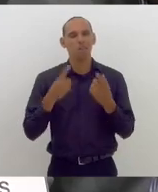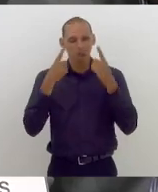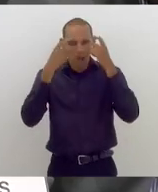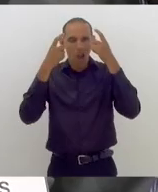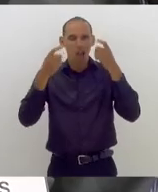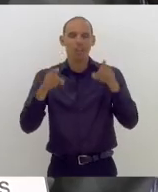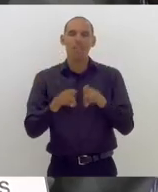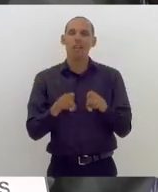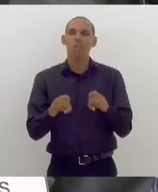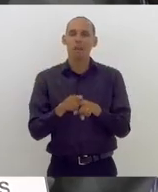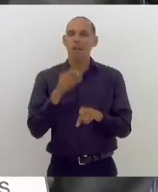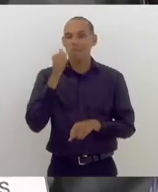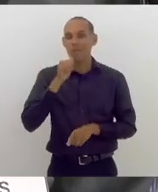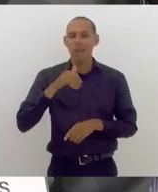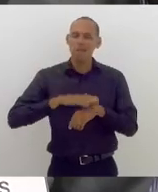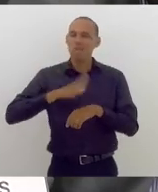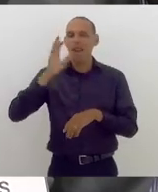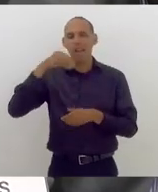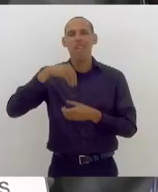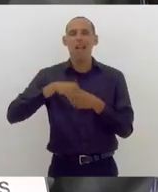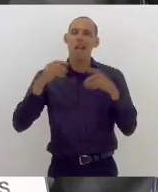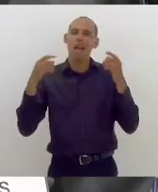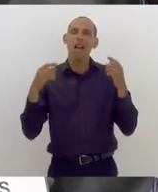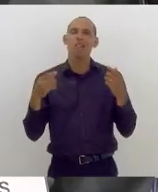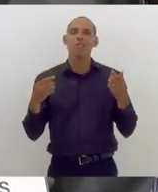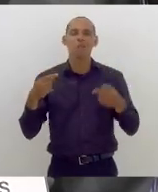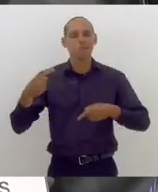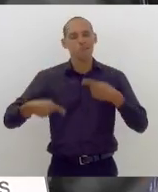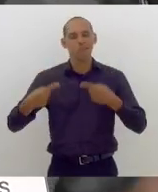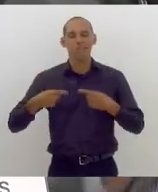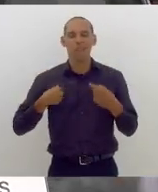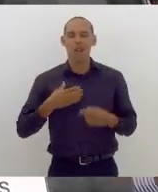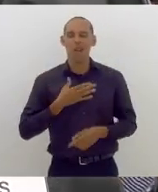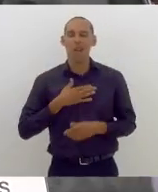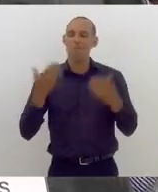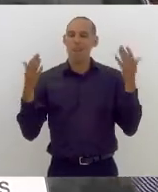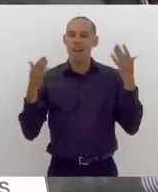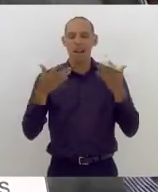mais mulheres na política. E gostaria de aplausos a todas as mulheres aqui presentes.